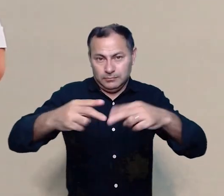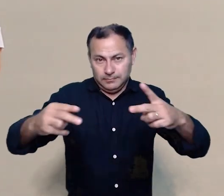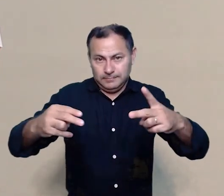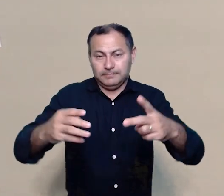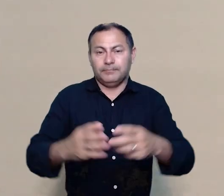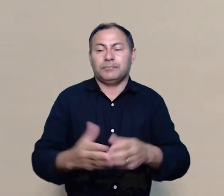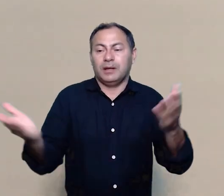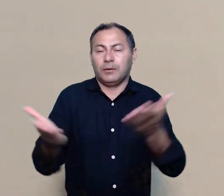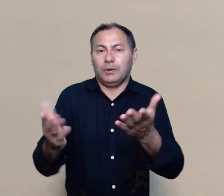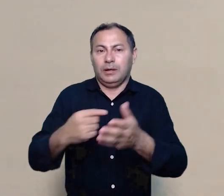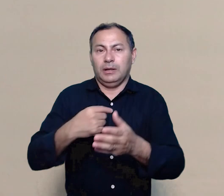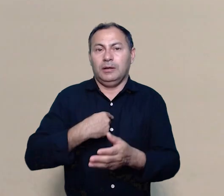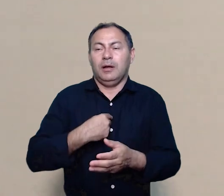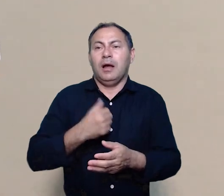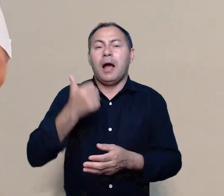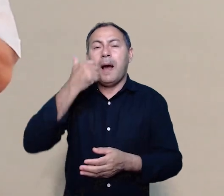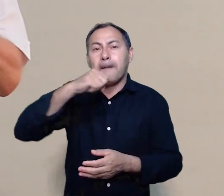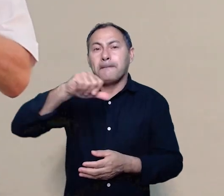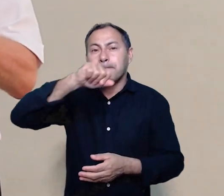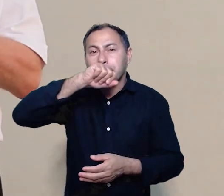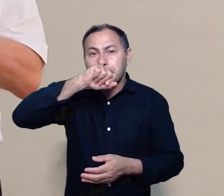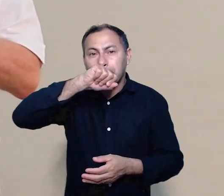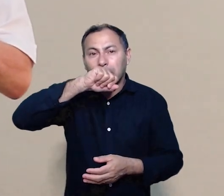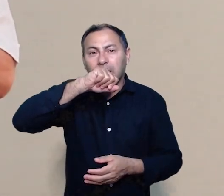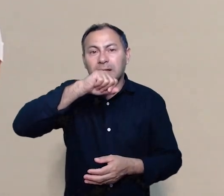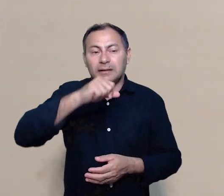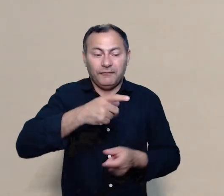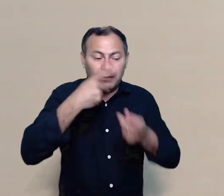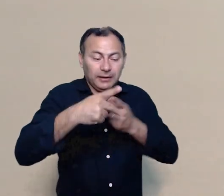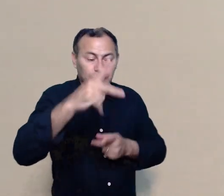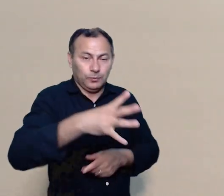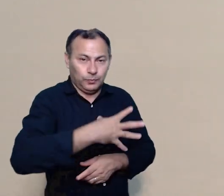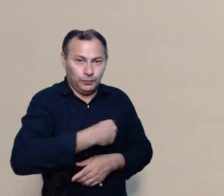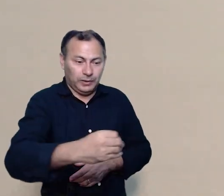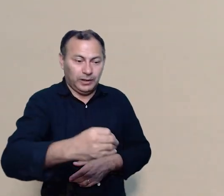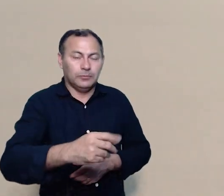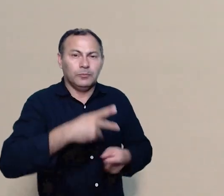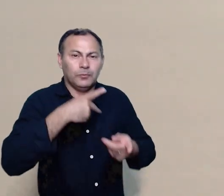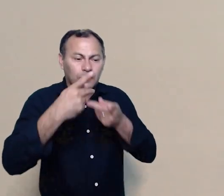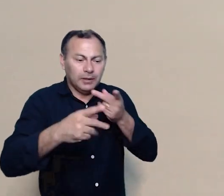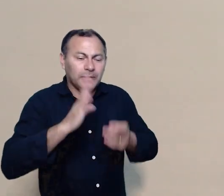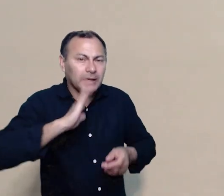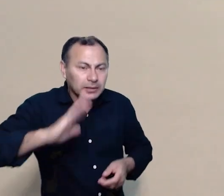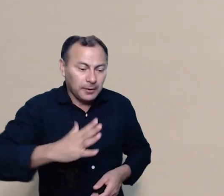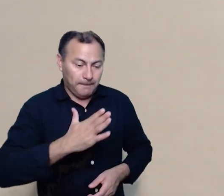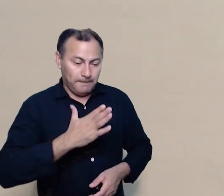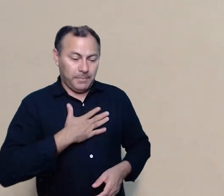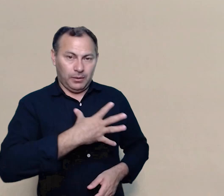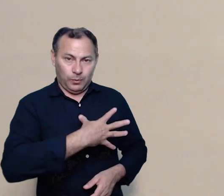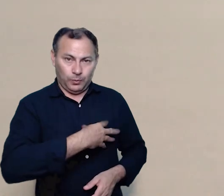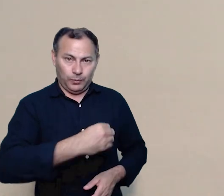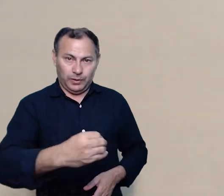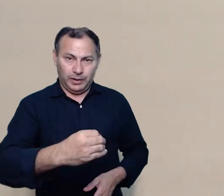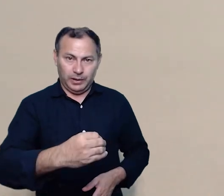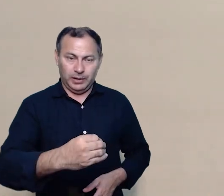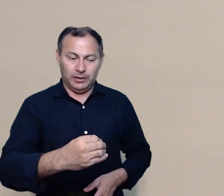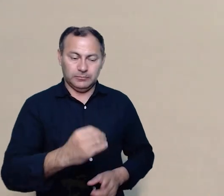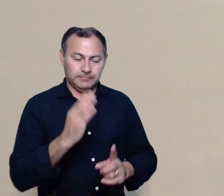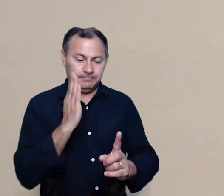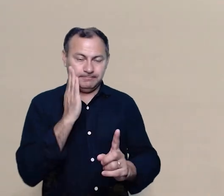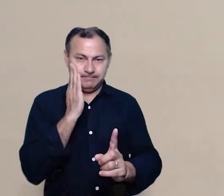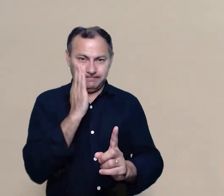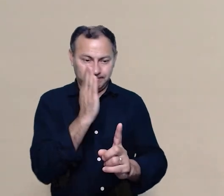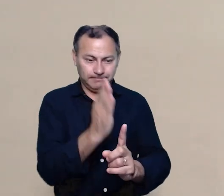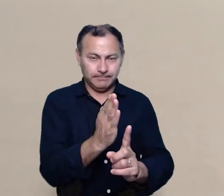material. Agora, quando a mãe fala para a sua criança, meu filho, não